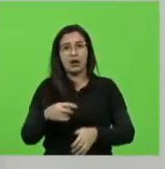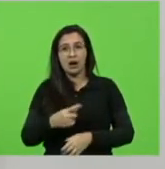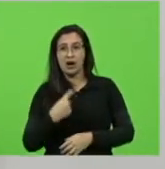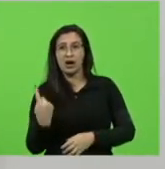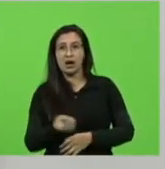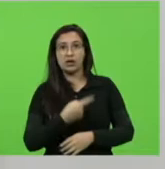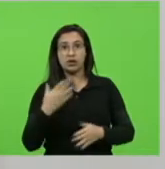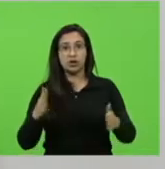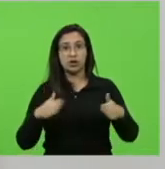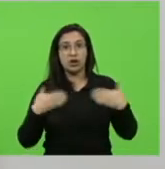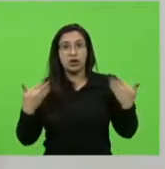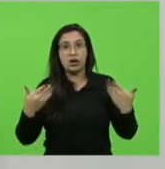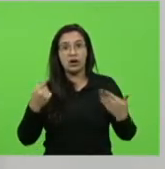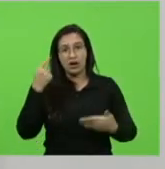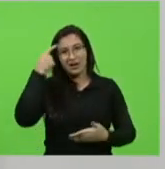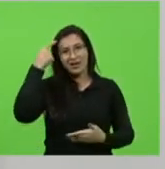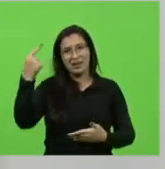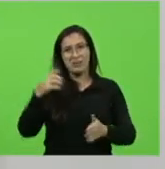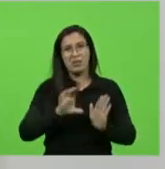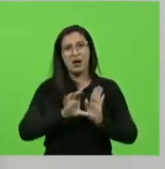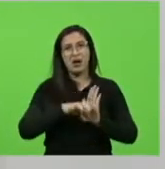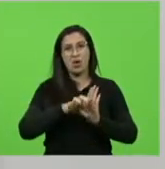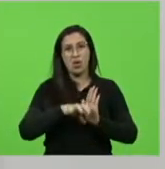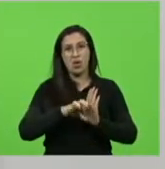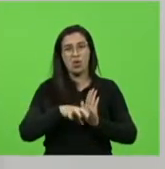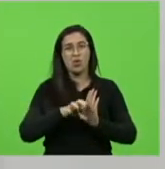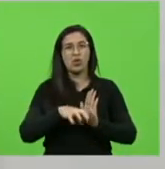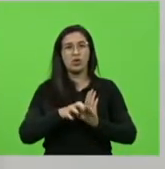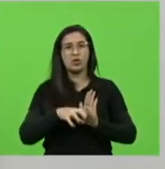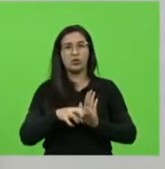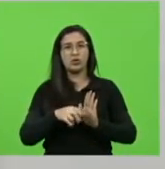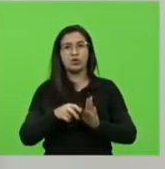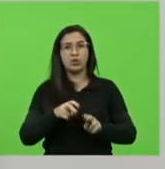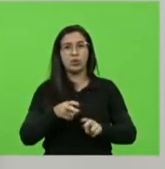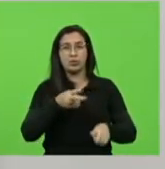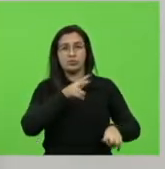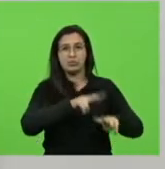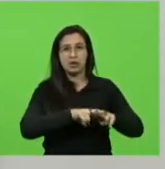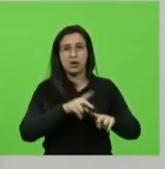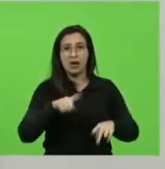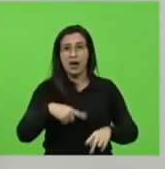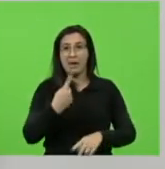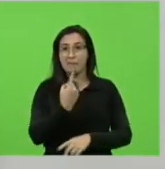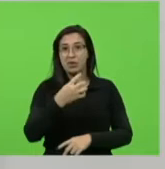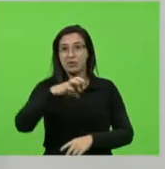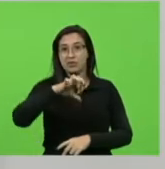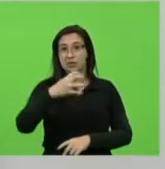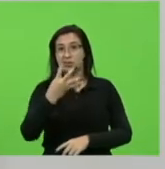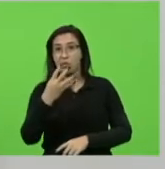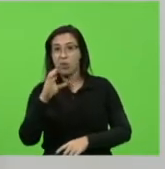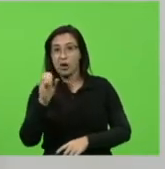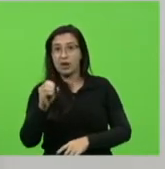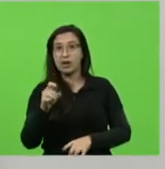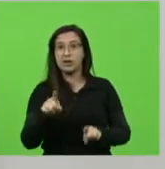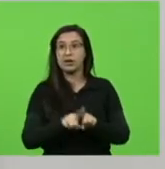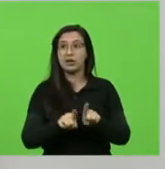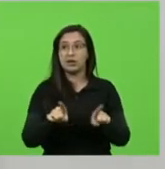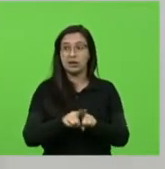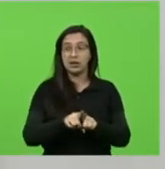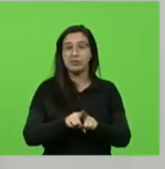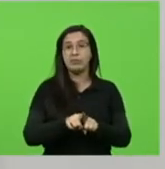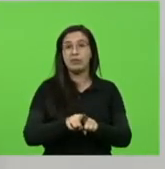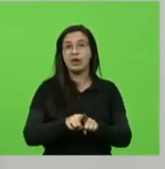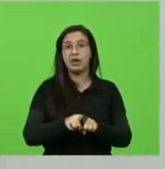nosso Código Penal é lá de 1940, que o nosso Código de Processo Penal é de 41 e que a gente vive